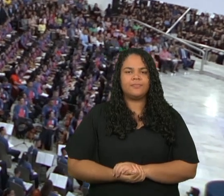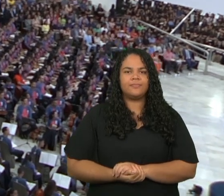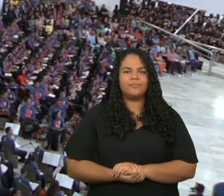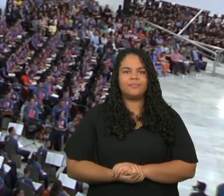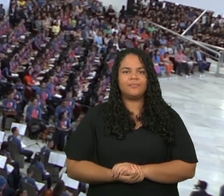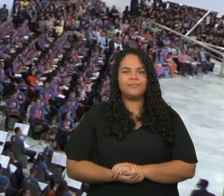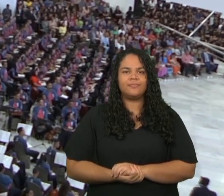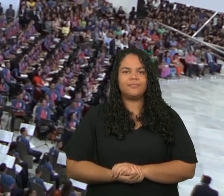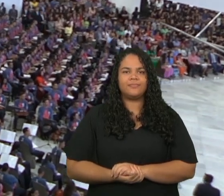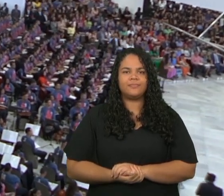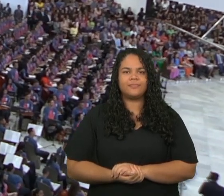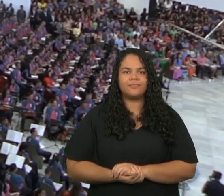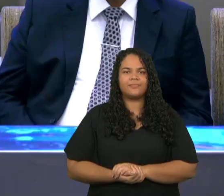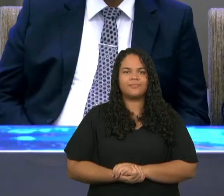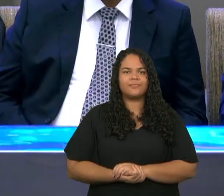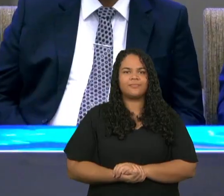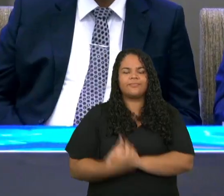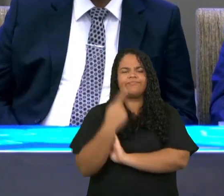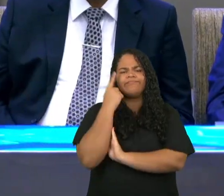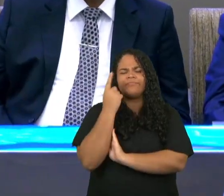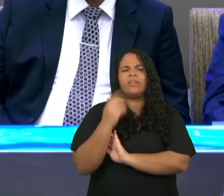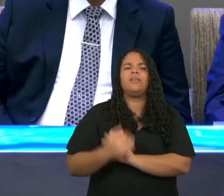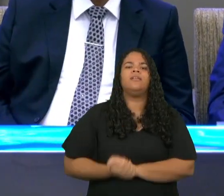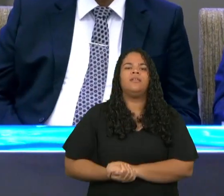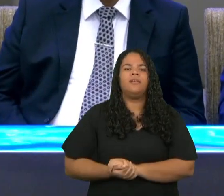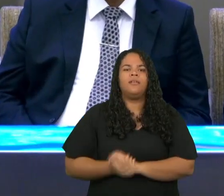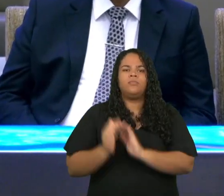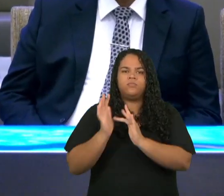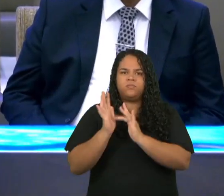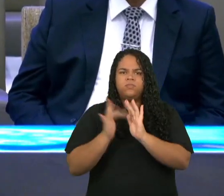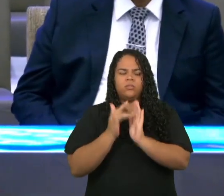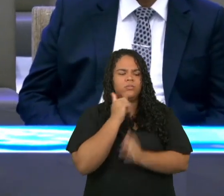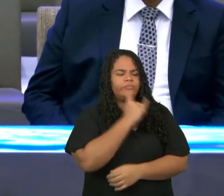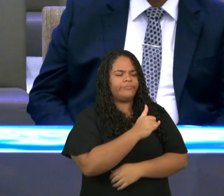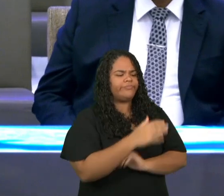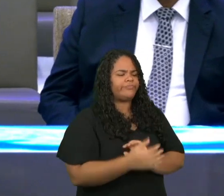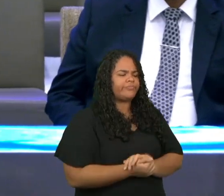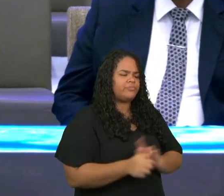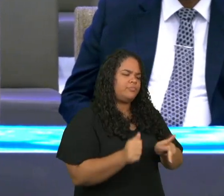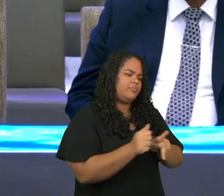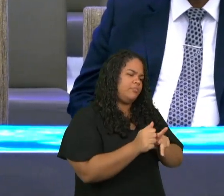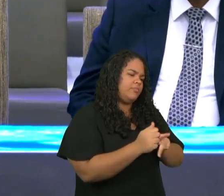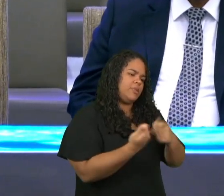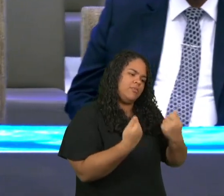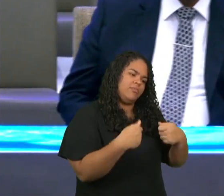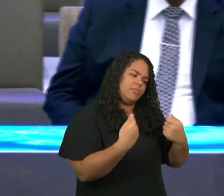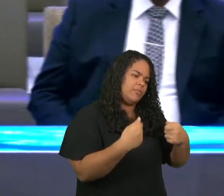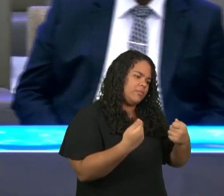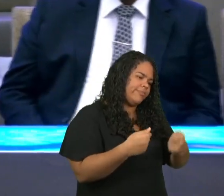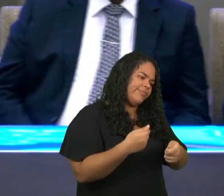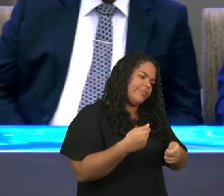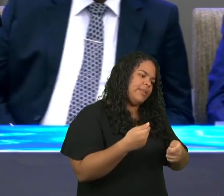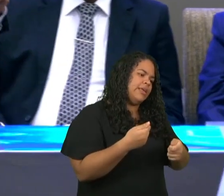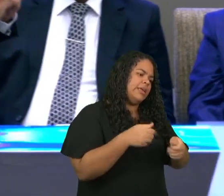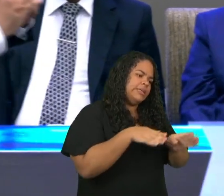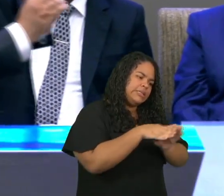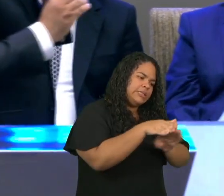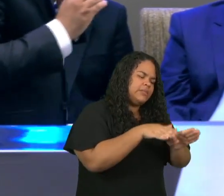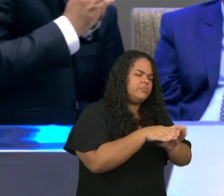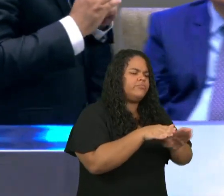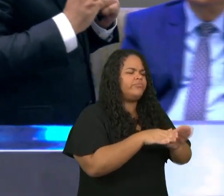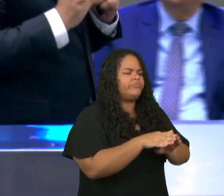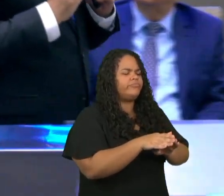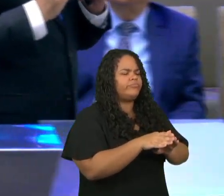Quando Jesus encontra Pedro, Deus, ele diz assim: Pedro, eu preciso tratar de você. Você crê em mim, Pedro?